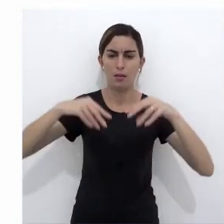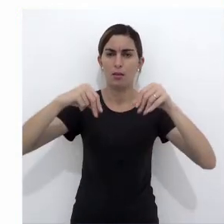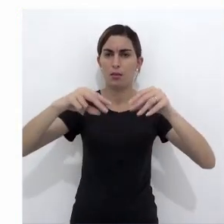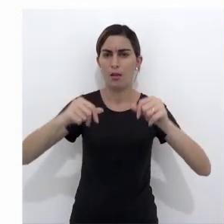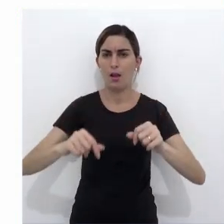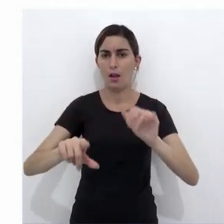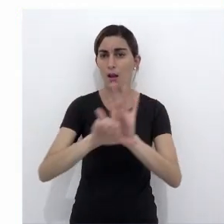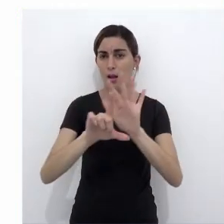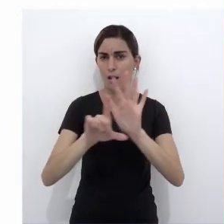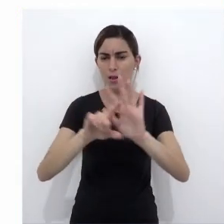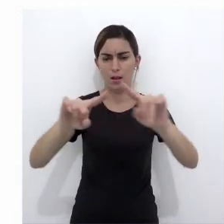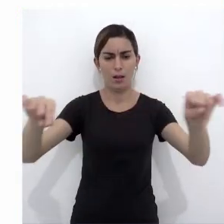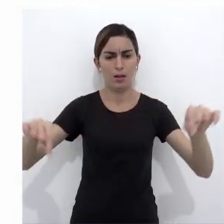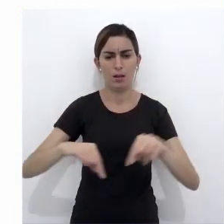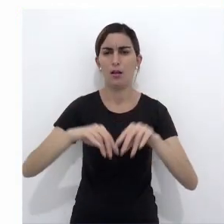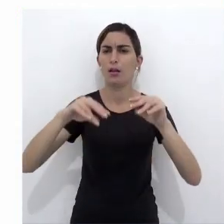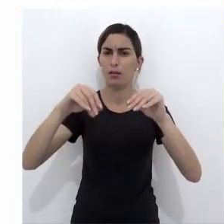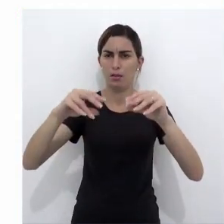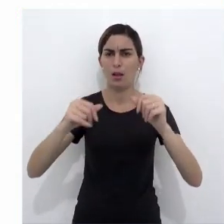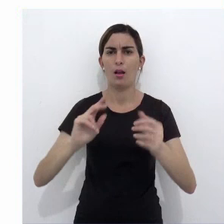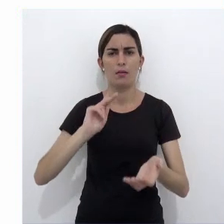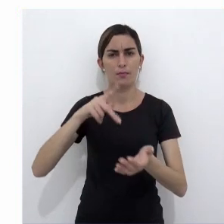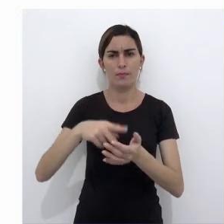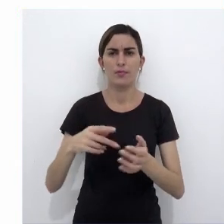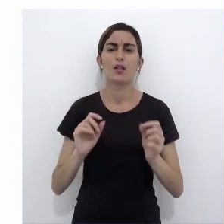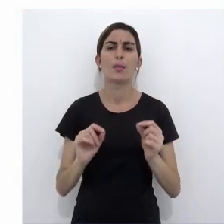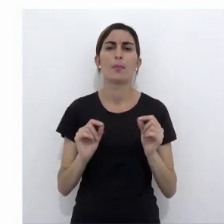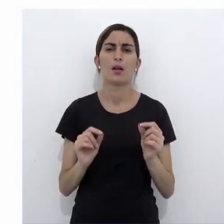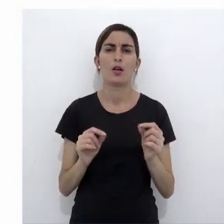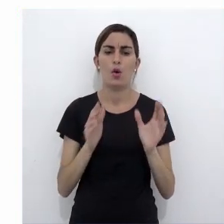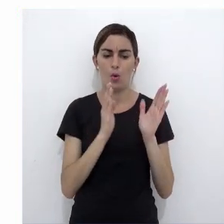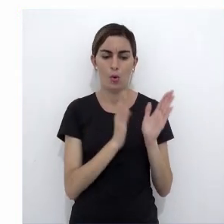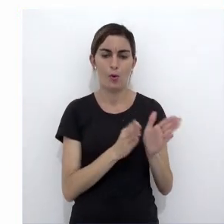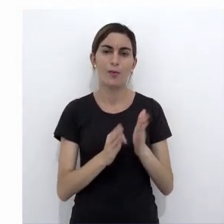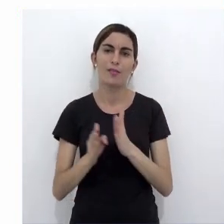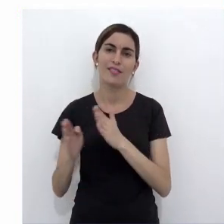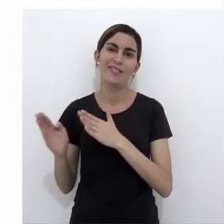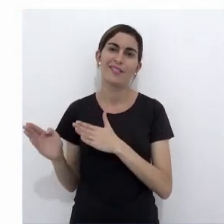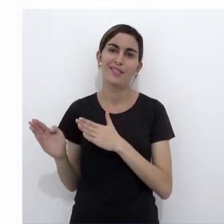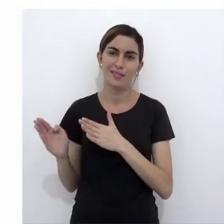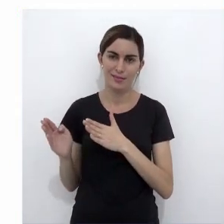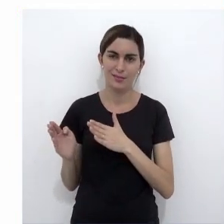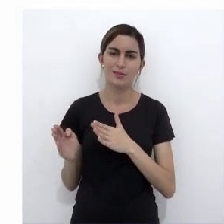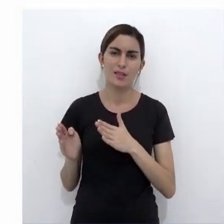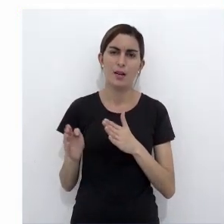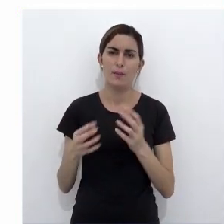Lei de Terras serviu, na realidade, para organizar,